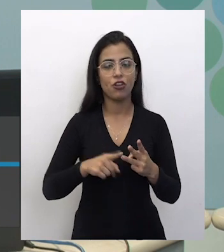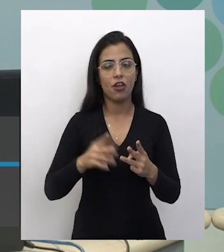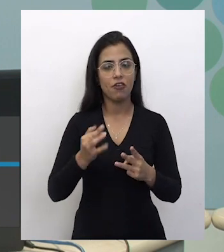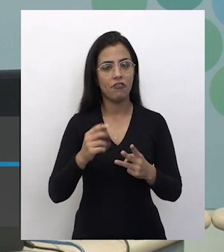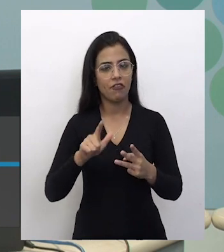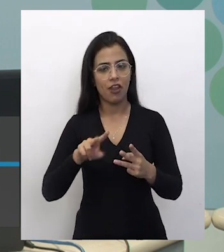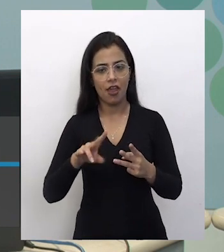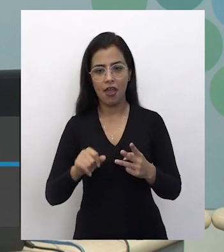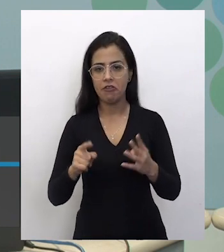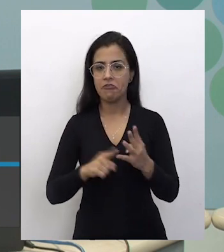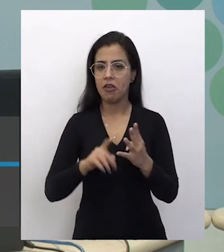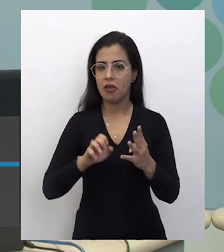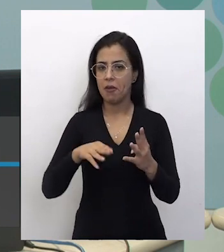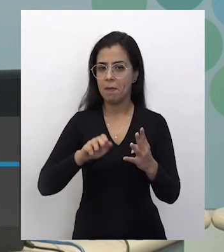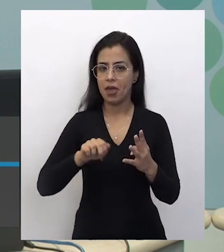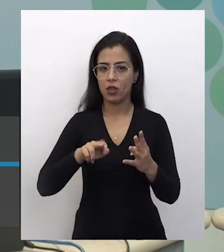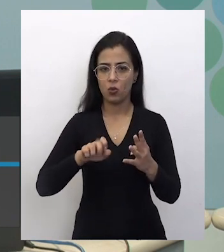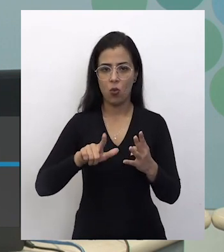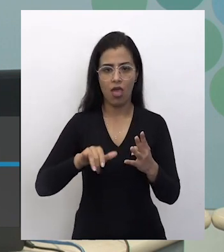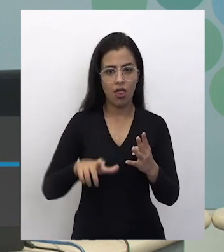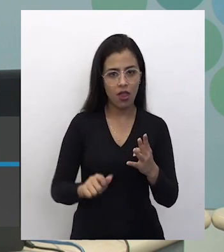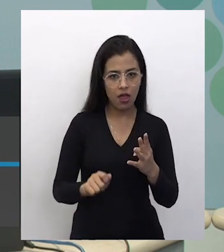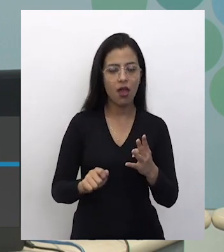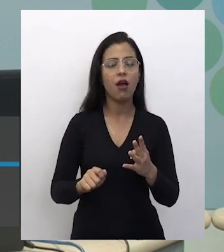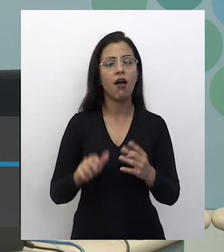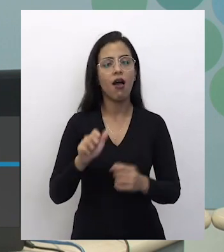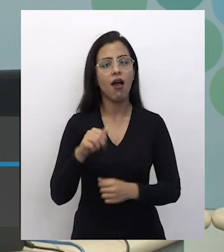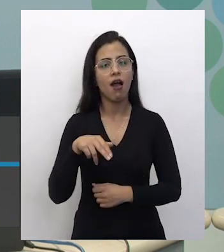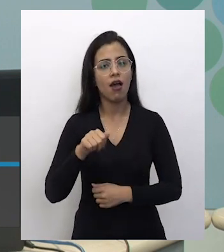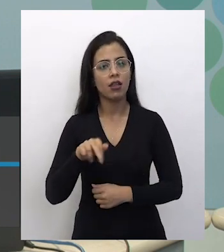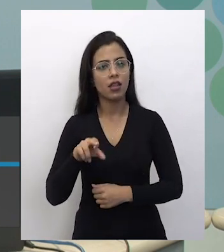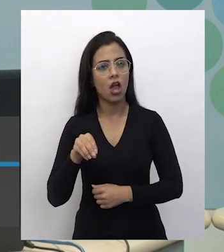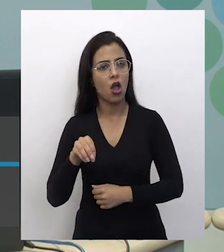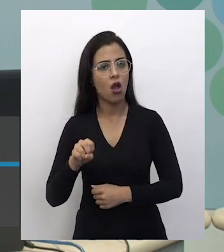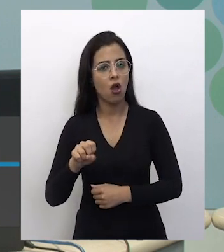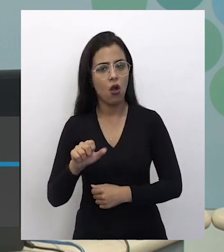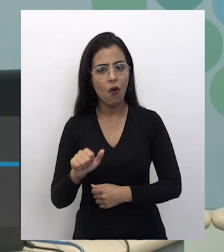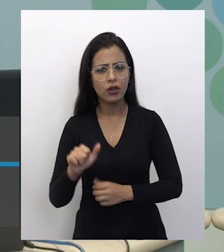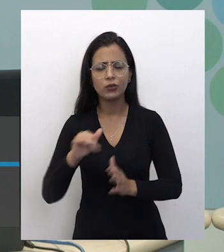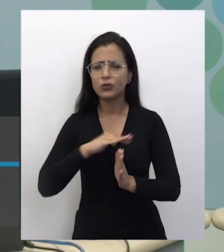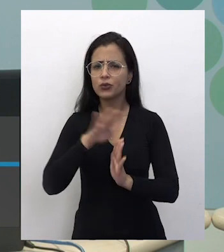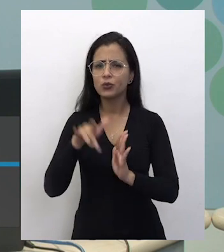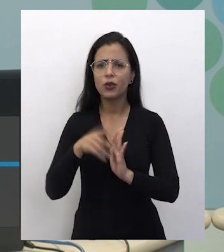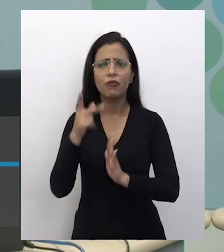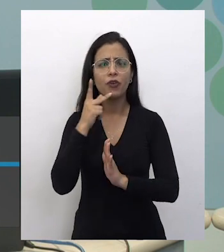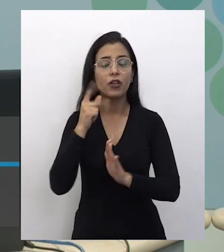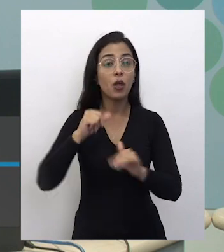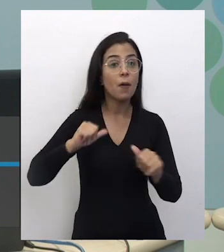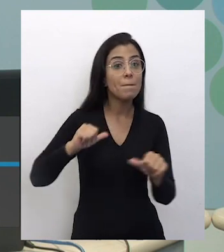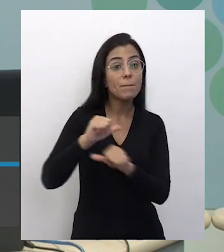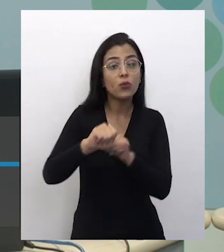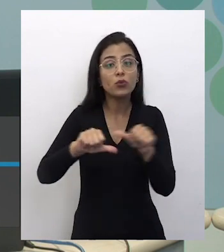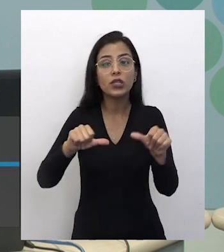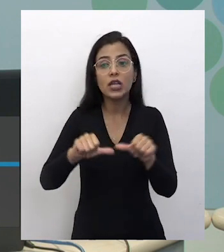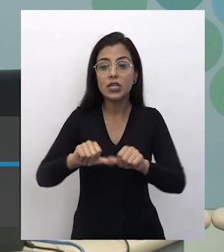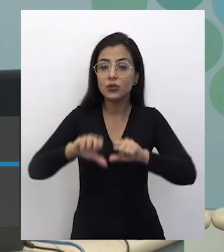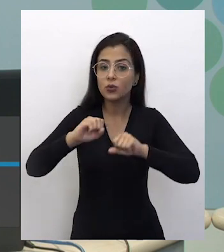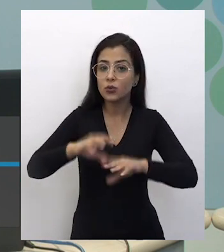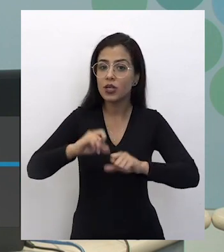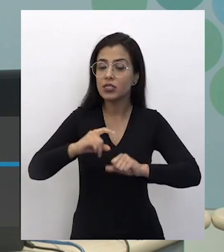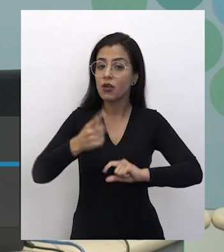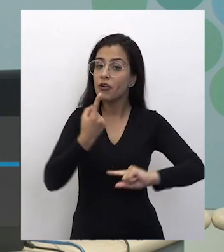questão da reciclagem, a Pro Helena, né? A Pro Ana Rosa dizendo mudança, né? Esse novo eu seria mudança, limpeza, educação,